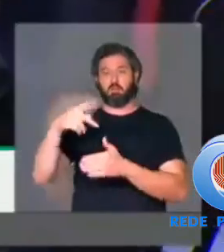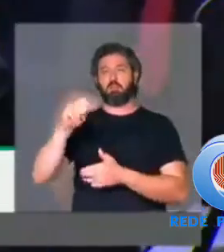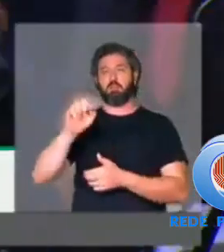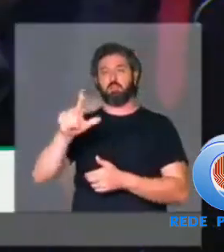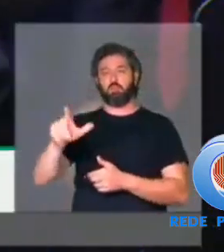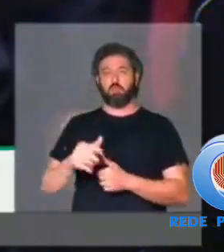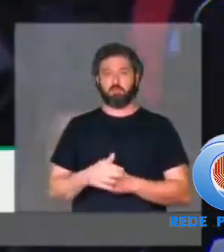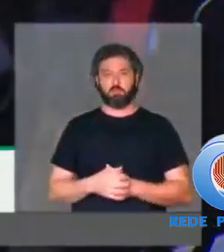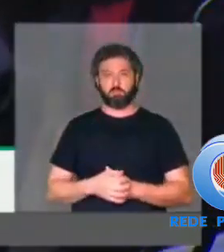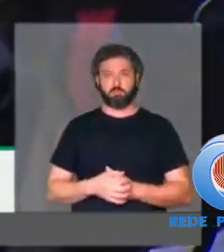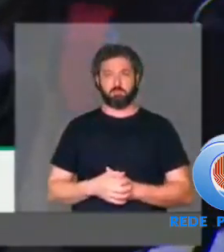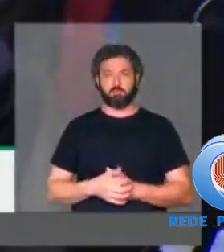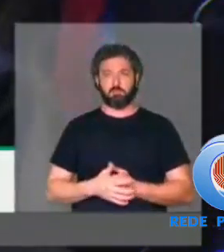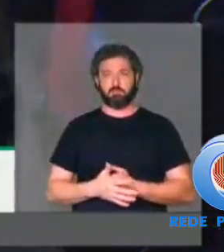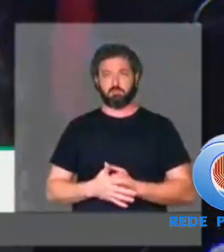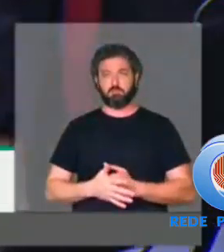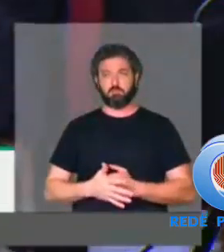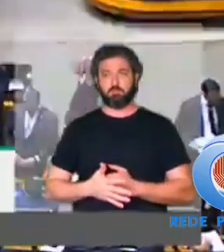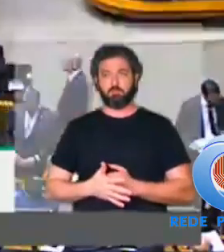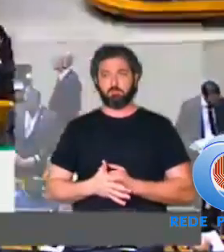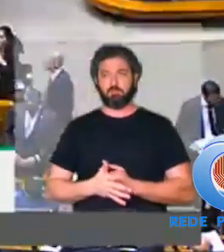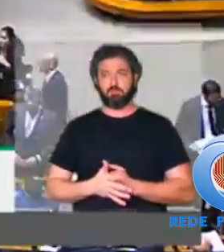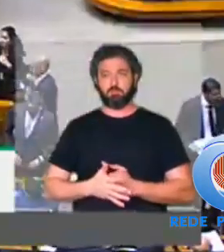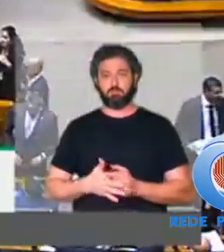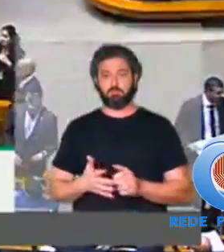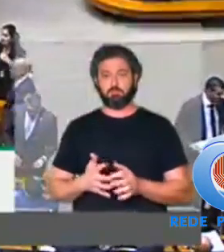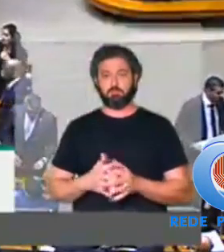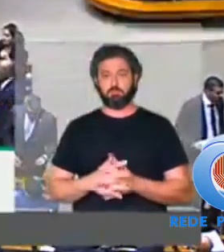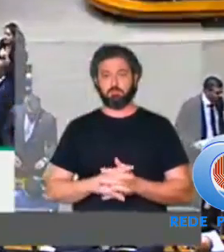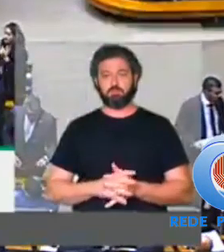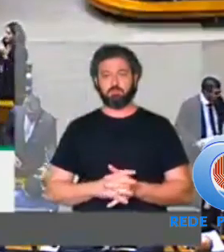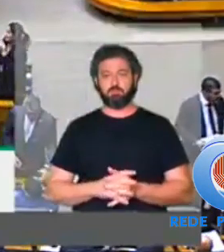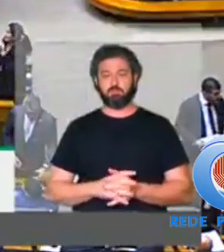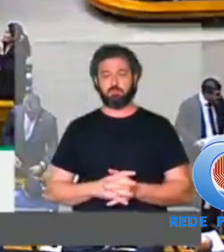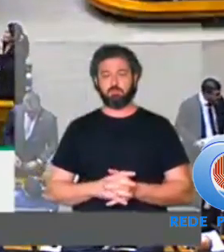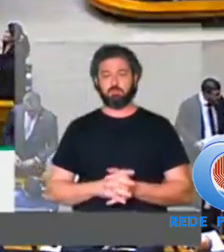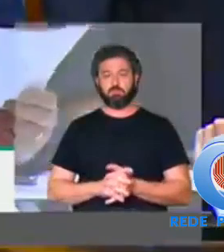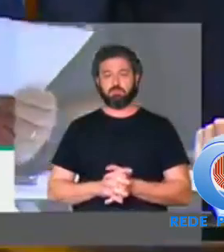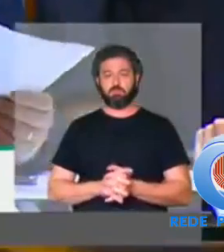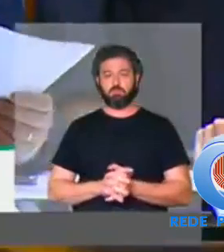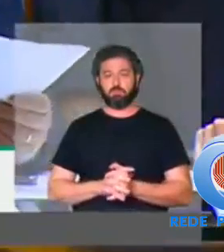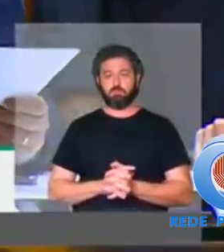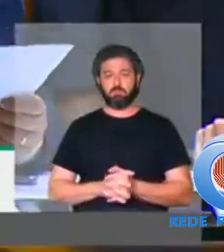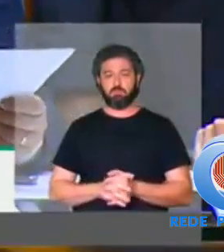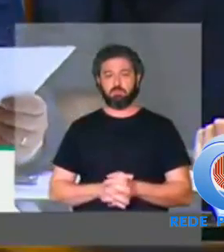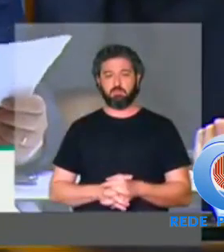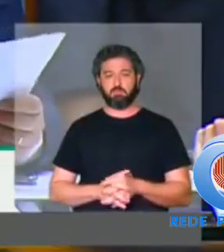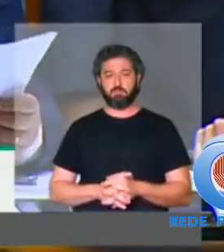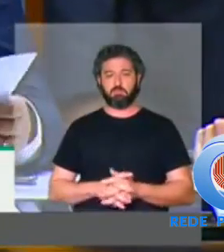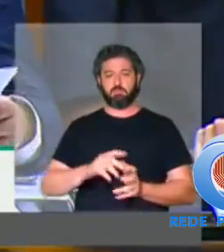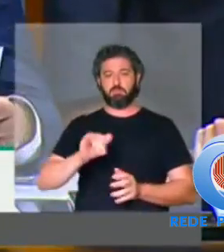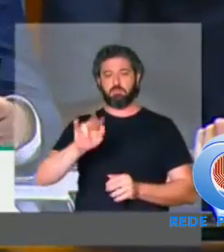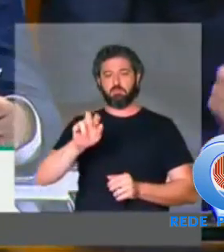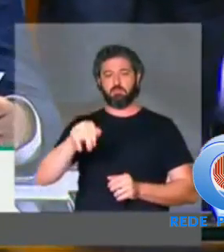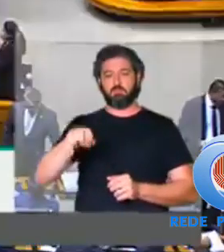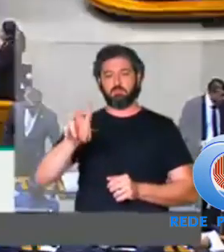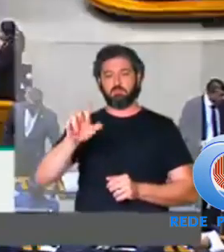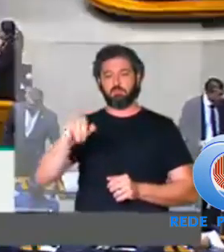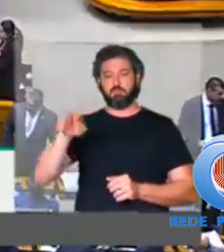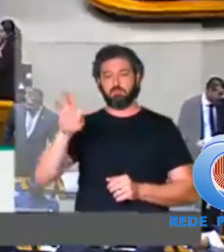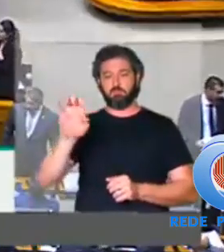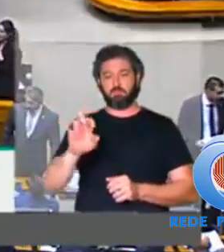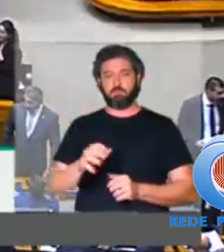pessoal. Deputado Léo Mota votou com o partido na última votação. Você, presidente, durante a votação, que vai falar mais tempo. Deputado Ivan Valente.